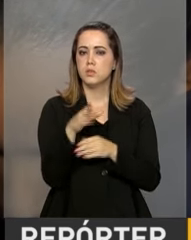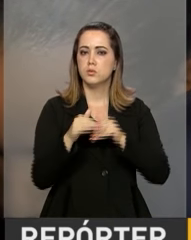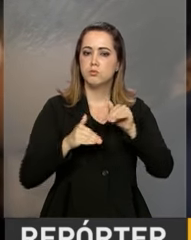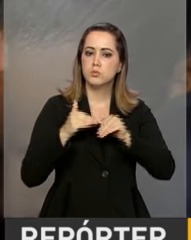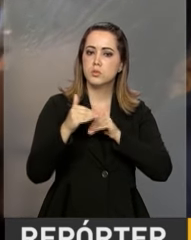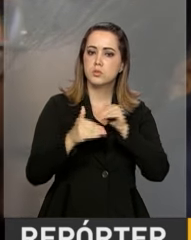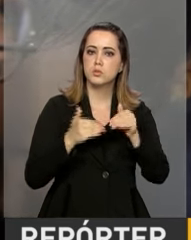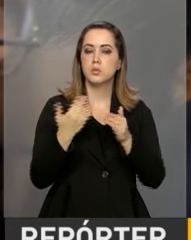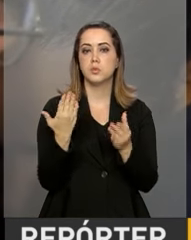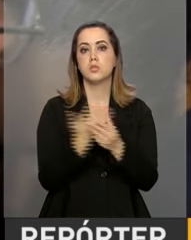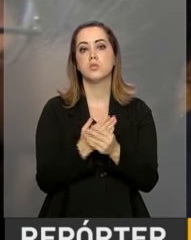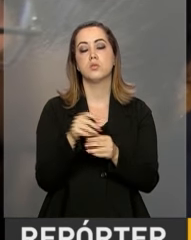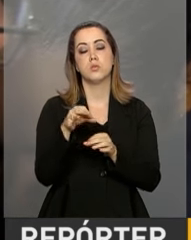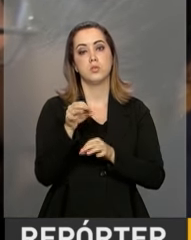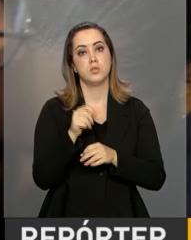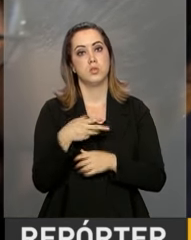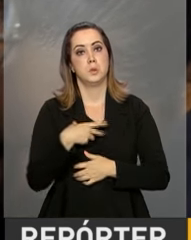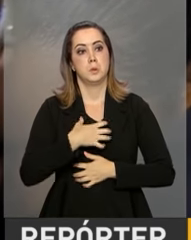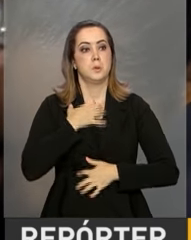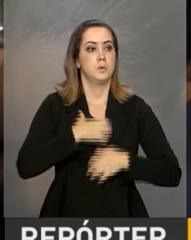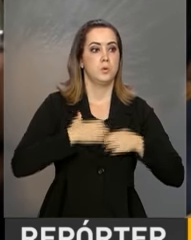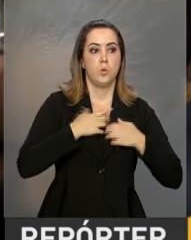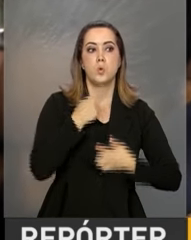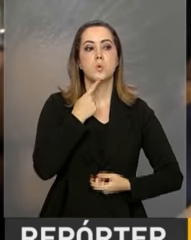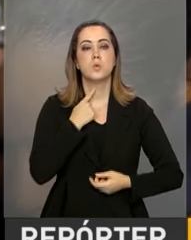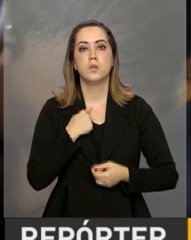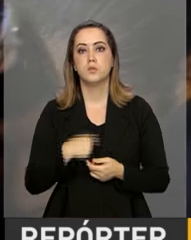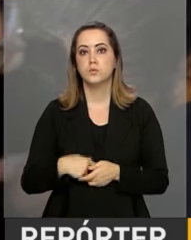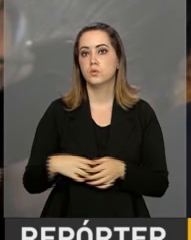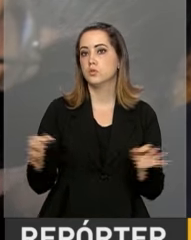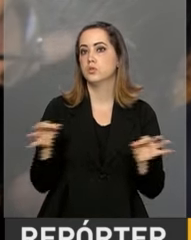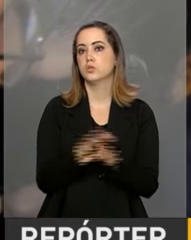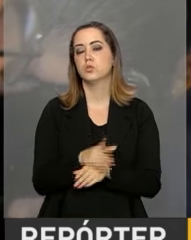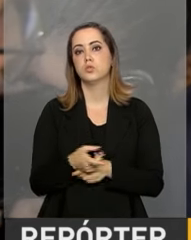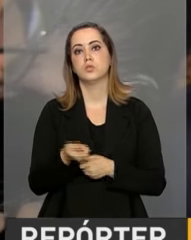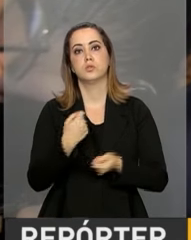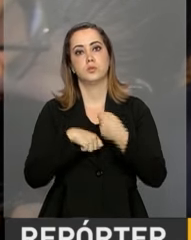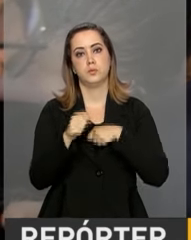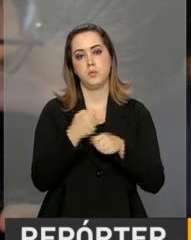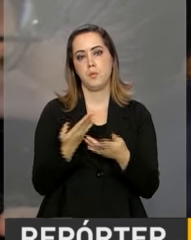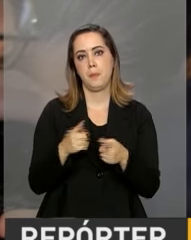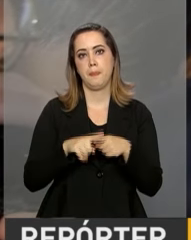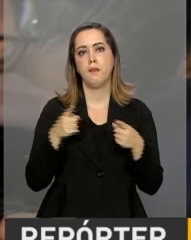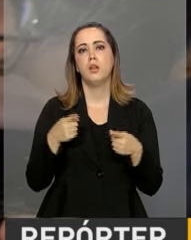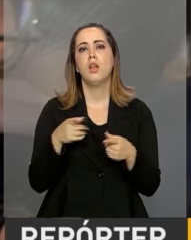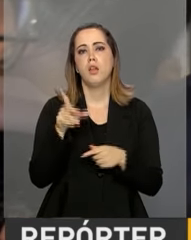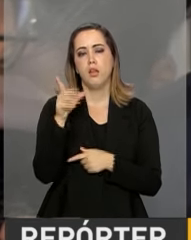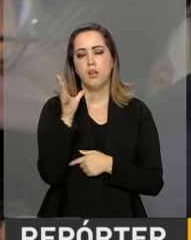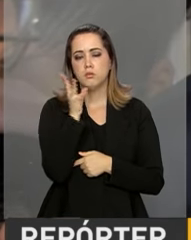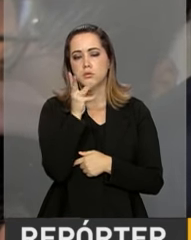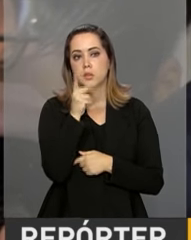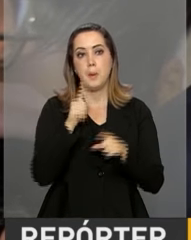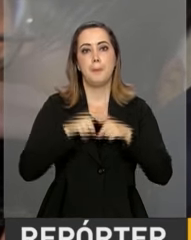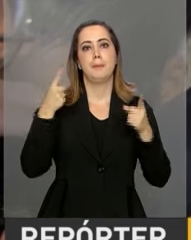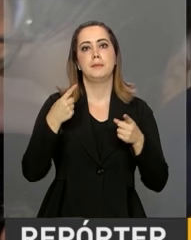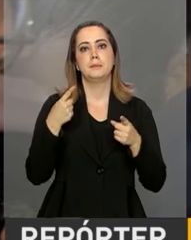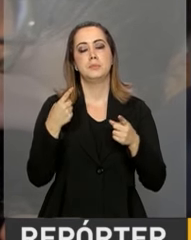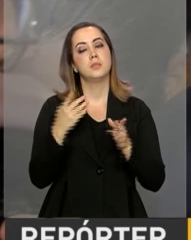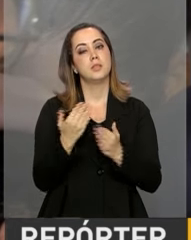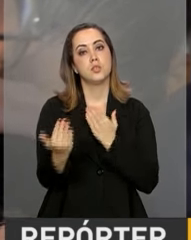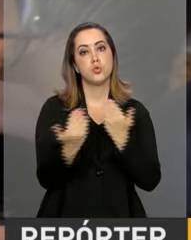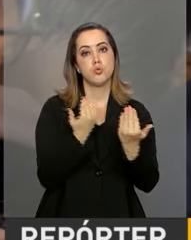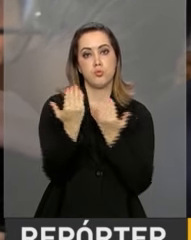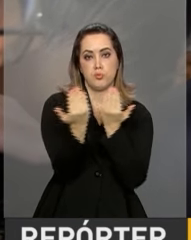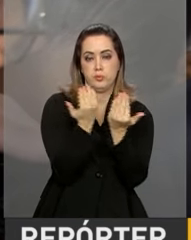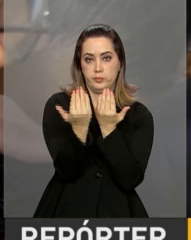com a ansiedade de todos para resolver o problema econômico do país, está caminhando devagar. Agora, se nós formos